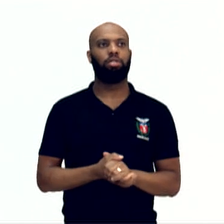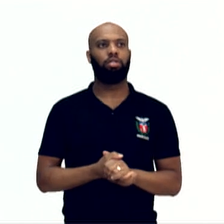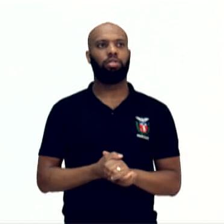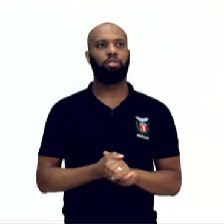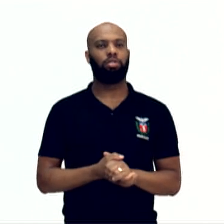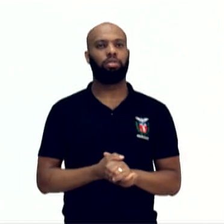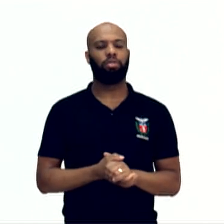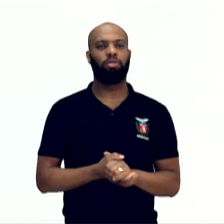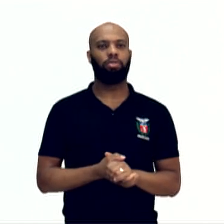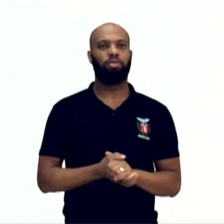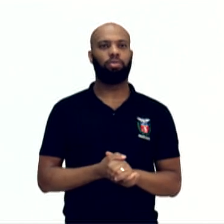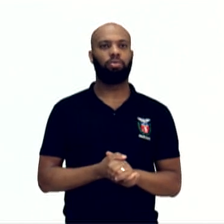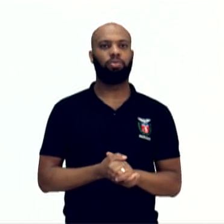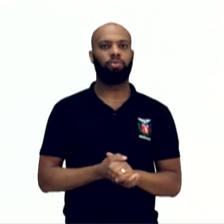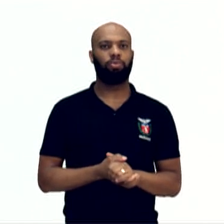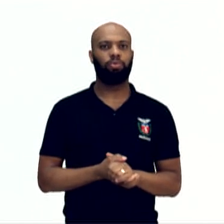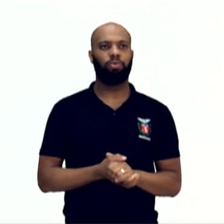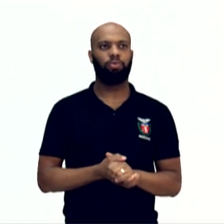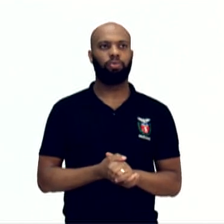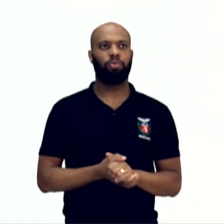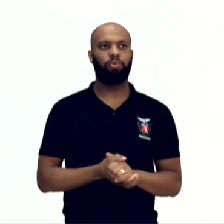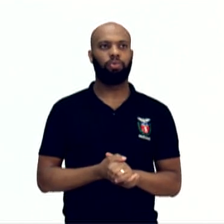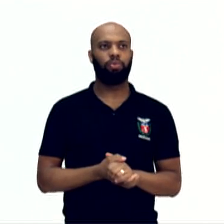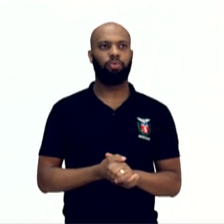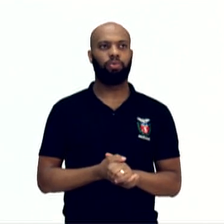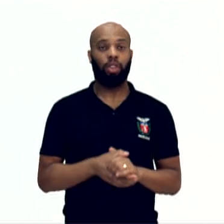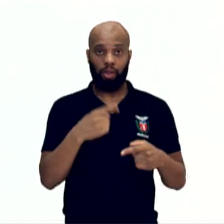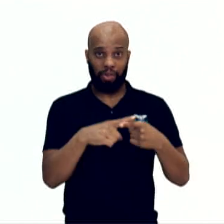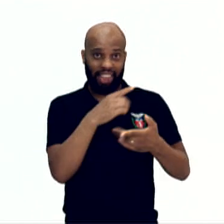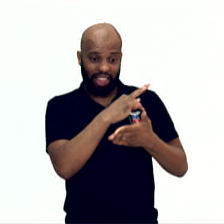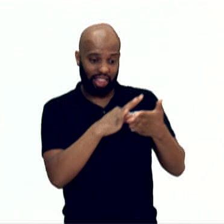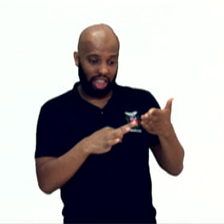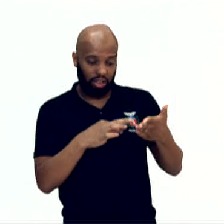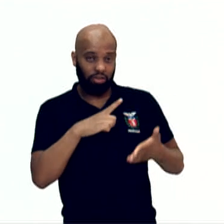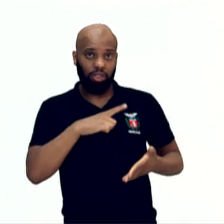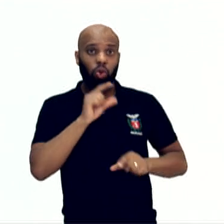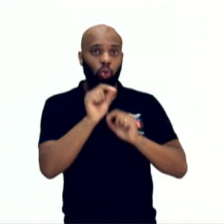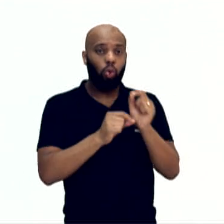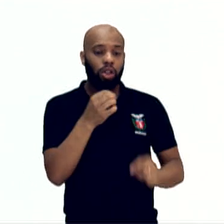é um texto para expressar opinião, ela expressa opinião,